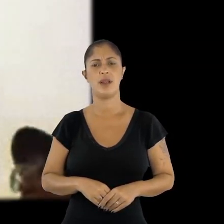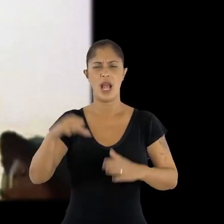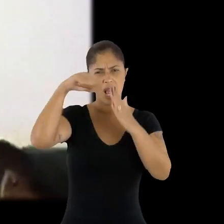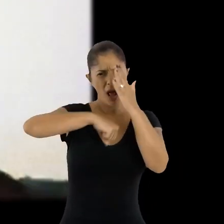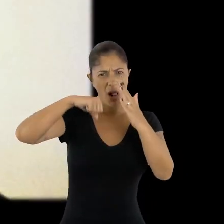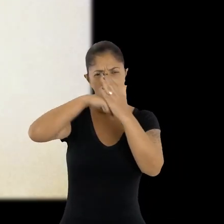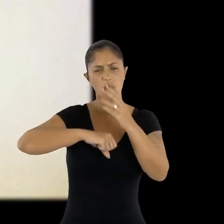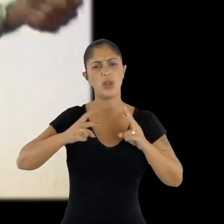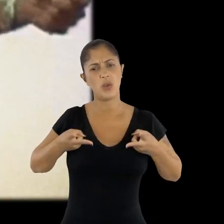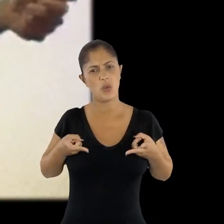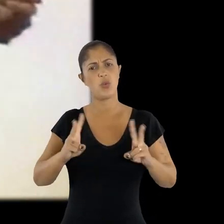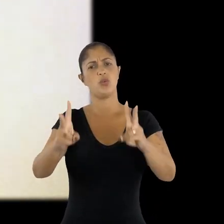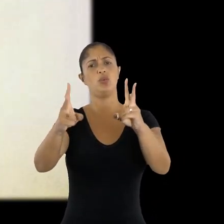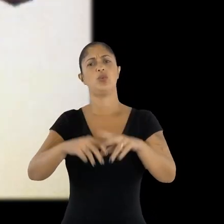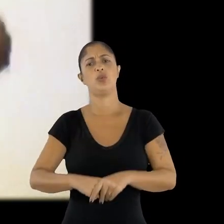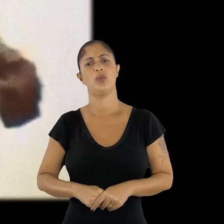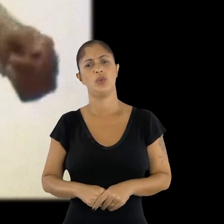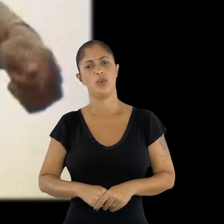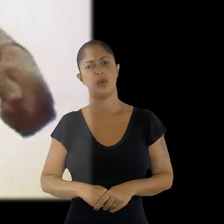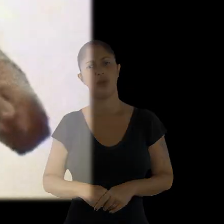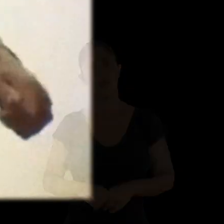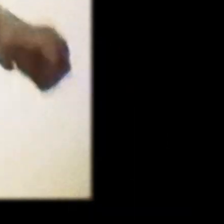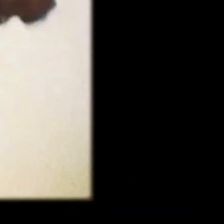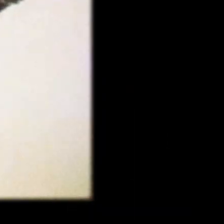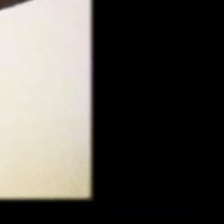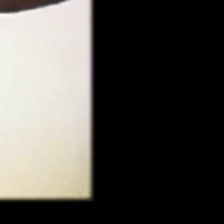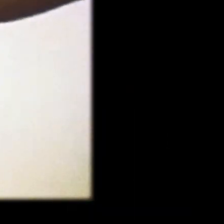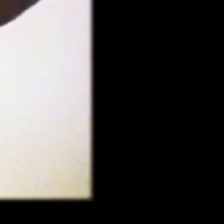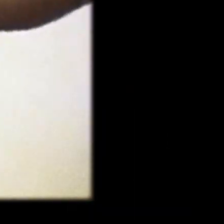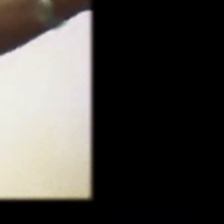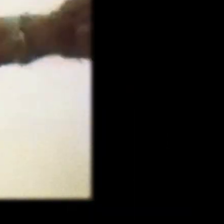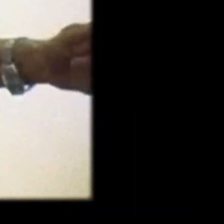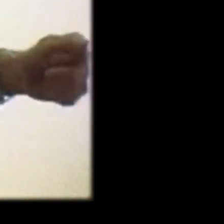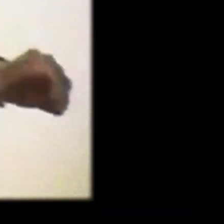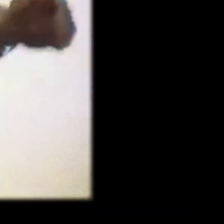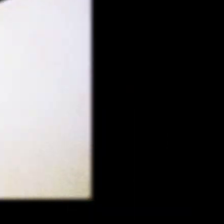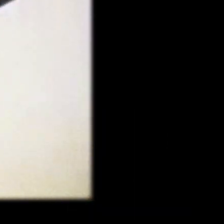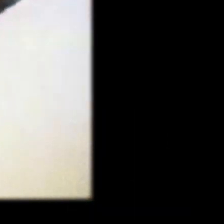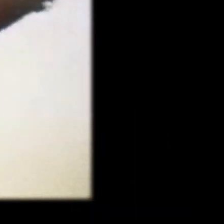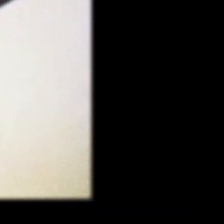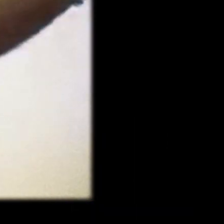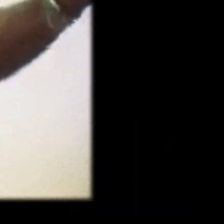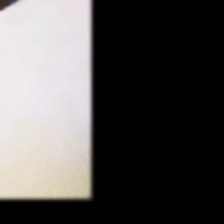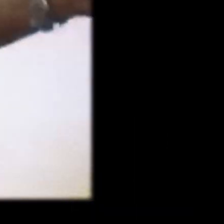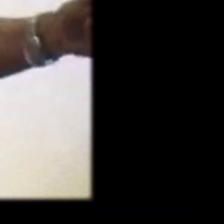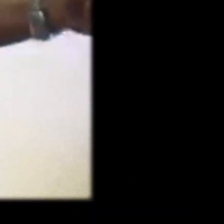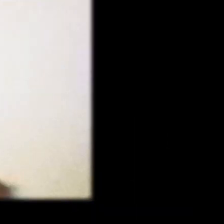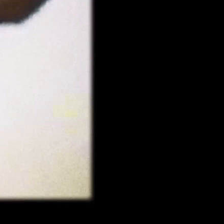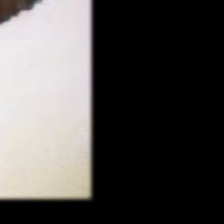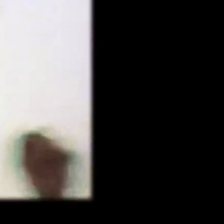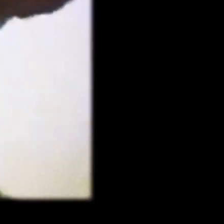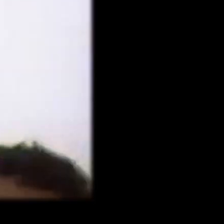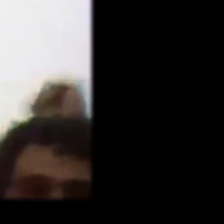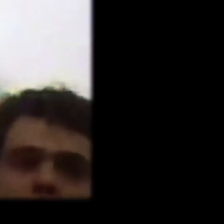A nossa luta continua!